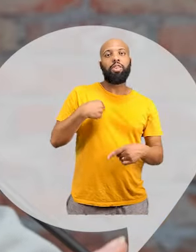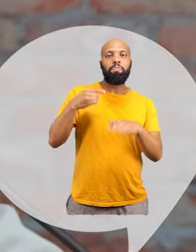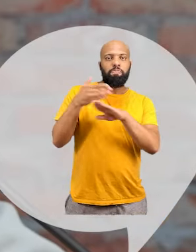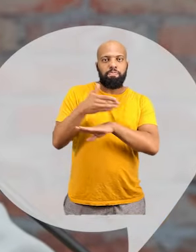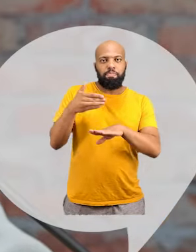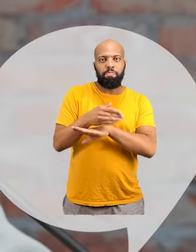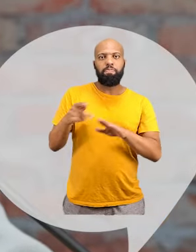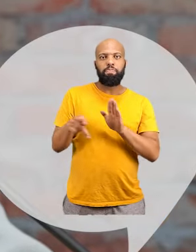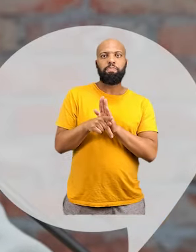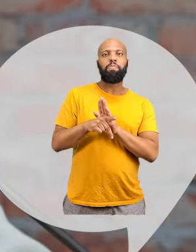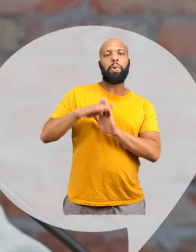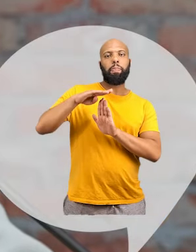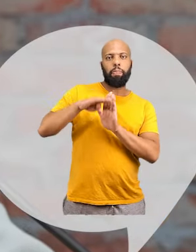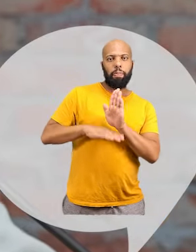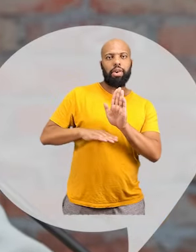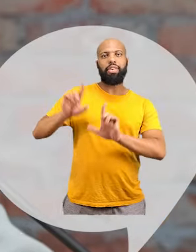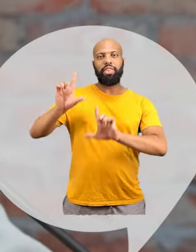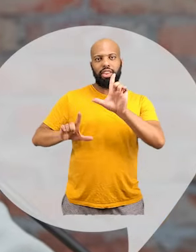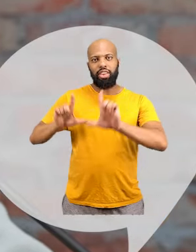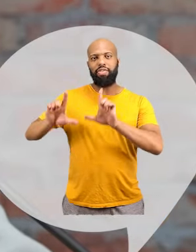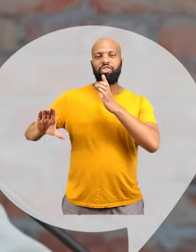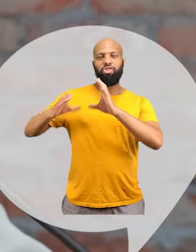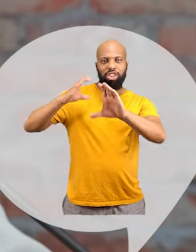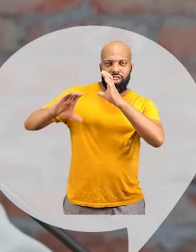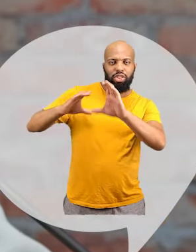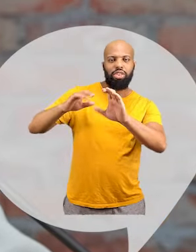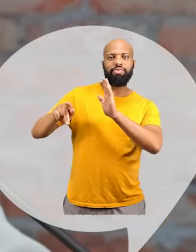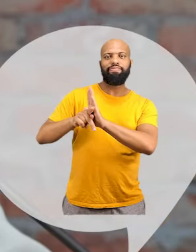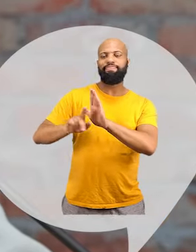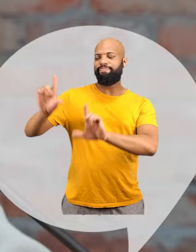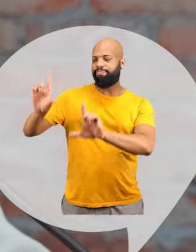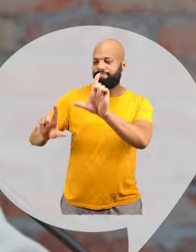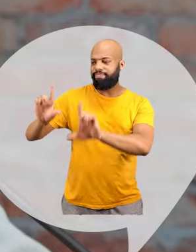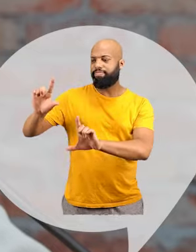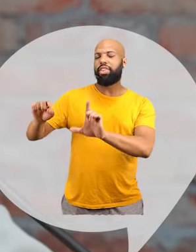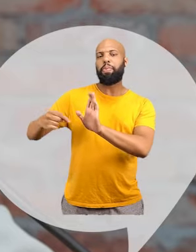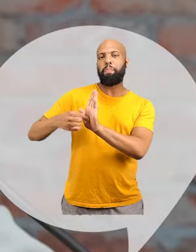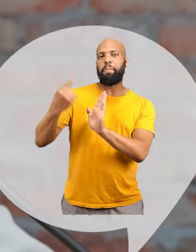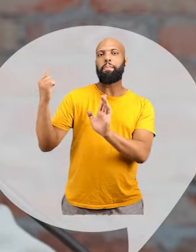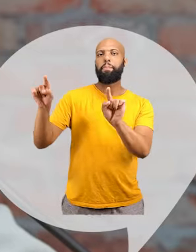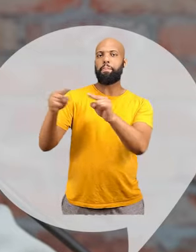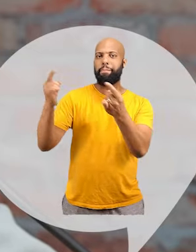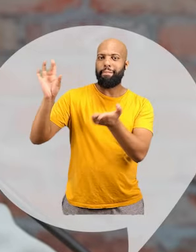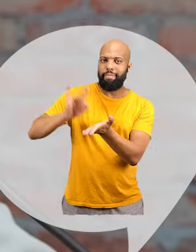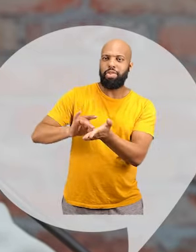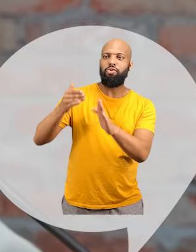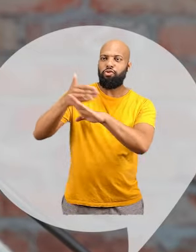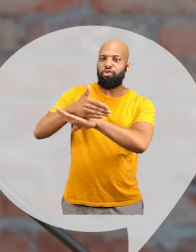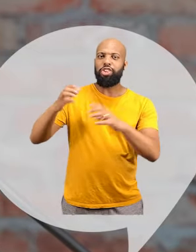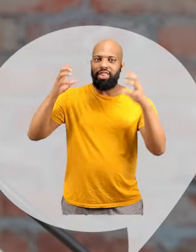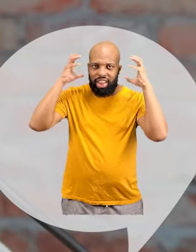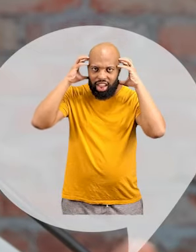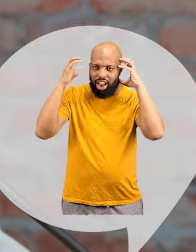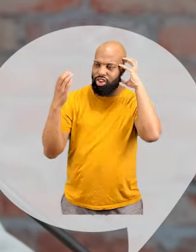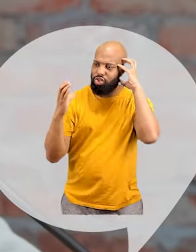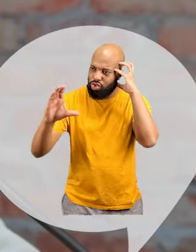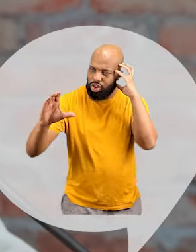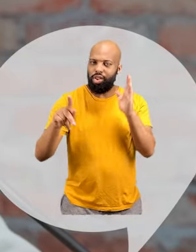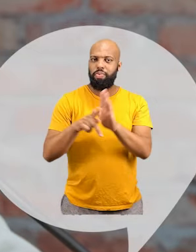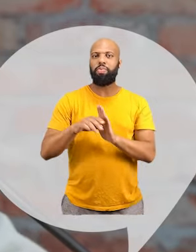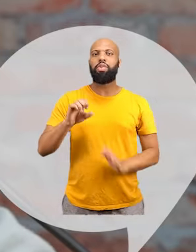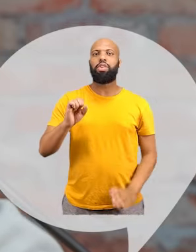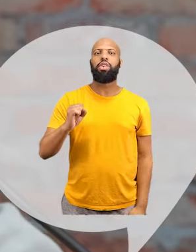eu participei de um programa na TV de cantor na TV e eu não sei minha primeira música na rádio lancei uma música no Spotify